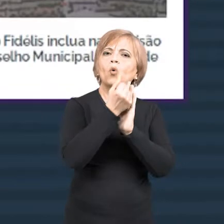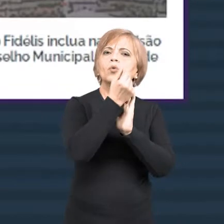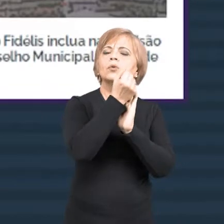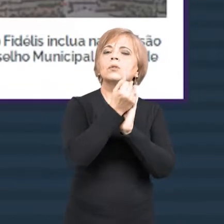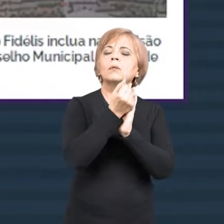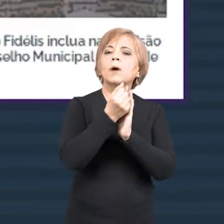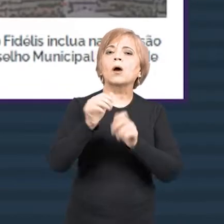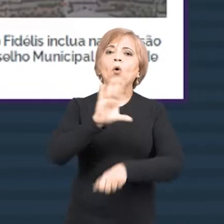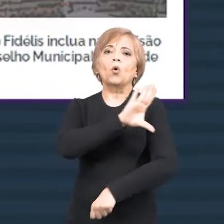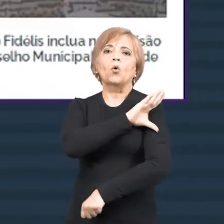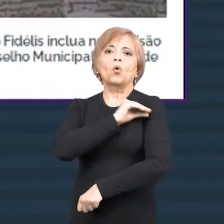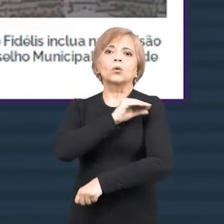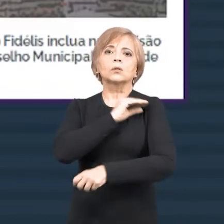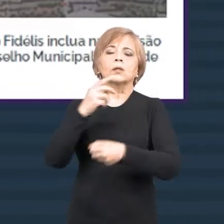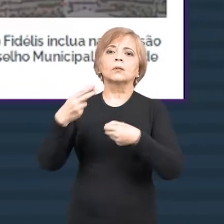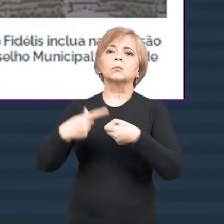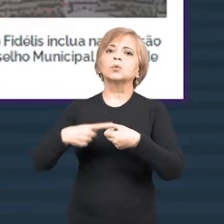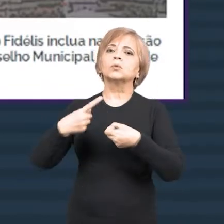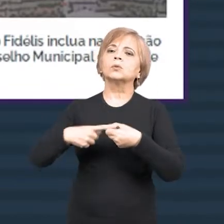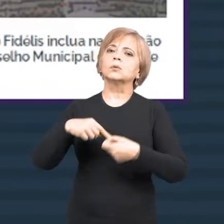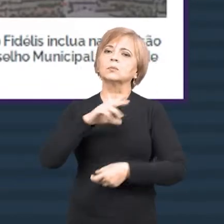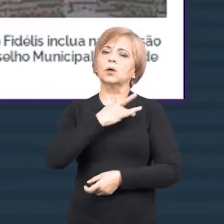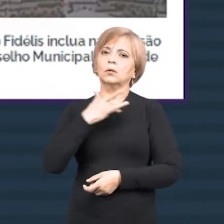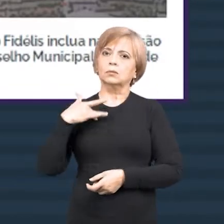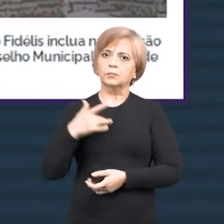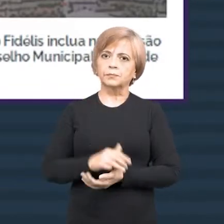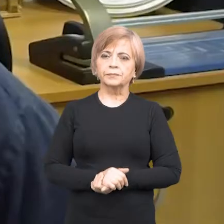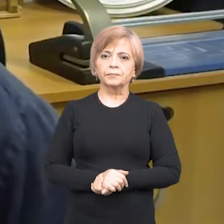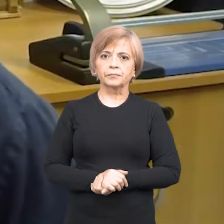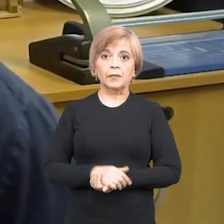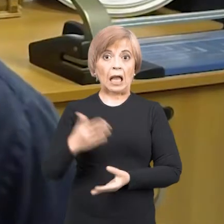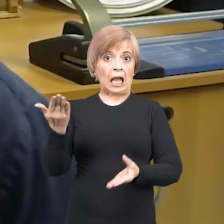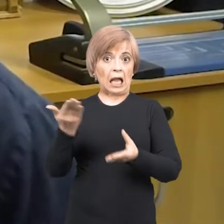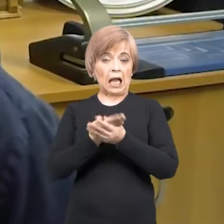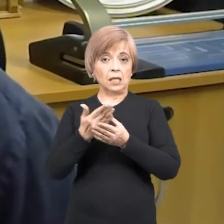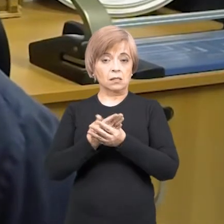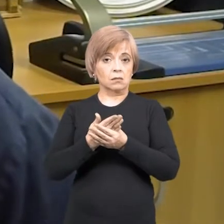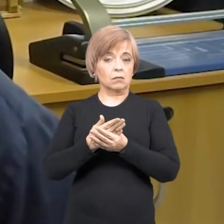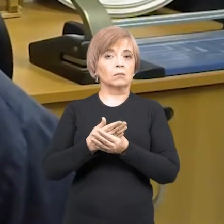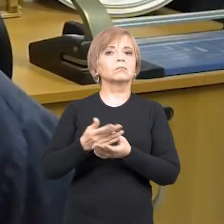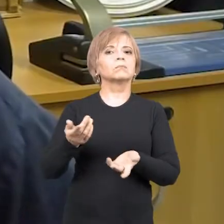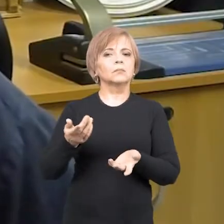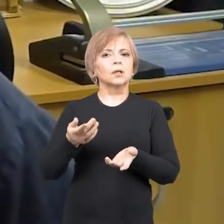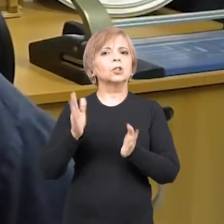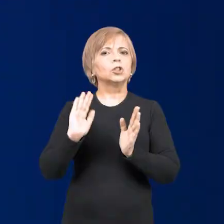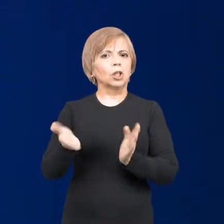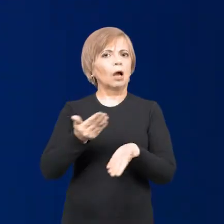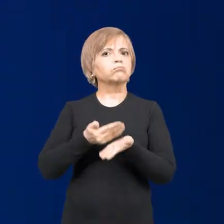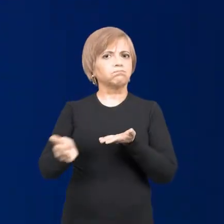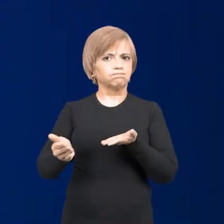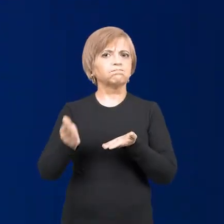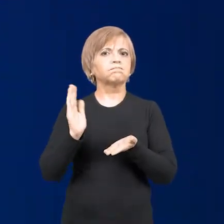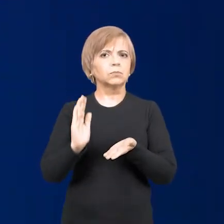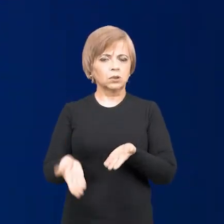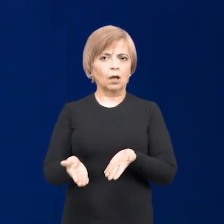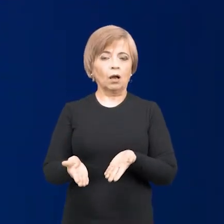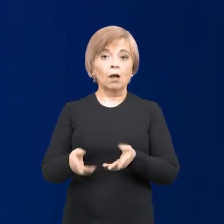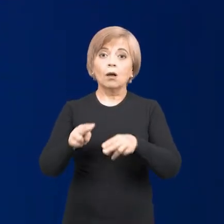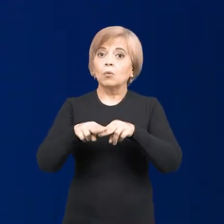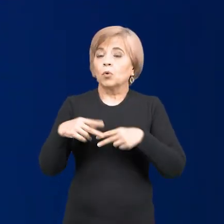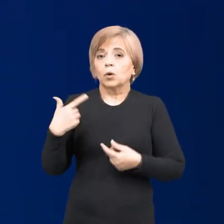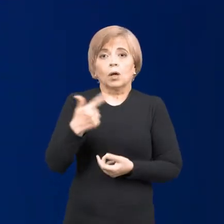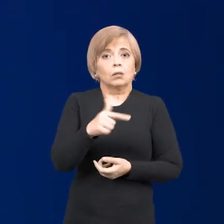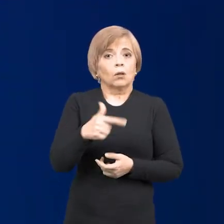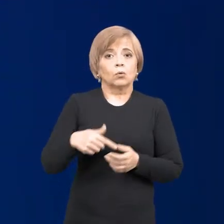para o Conselho Municipal de Saúde. A ação civil pública foi ajuizada em virtude de